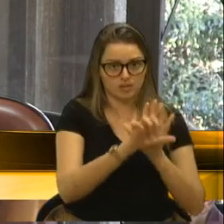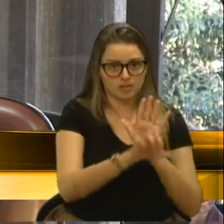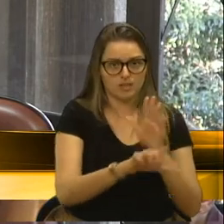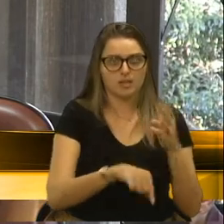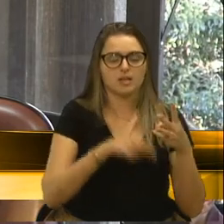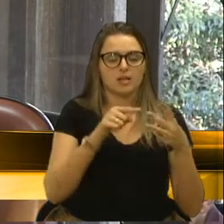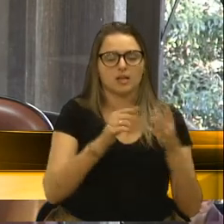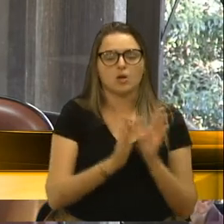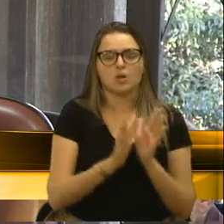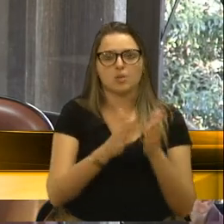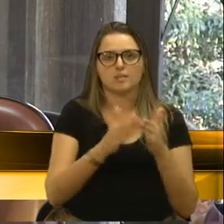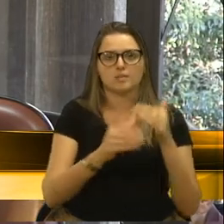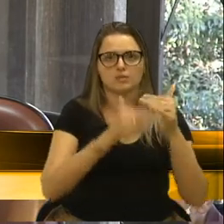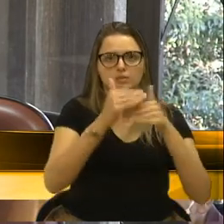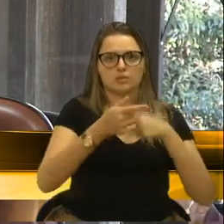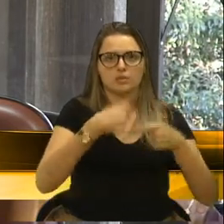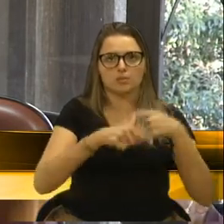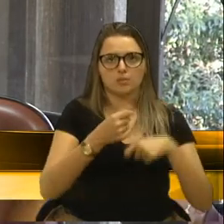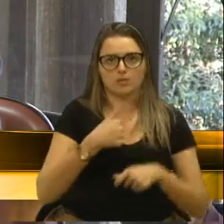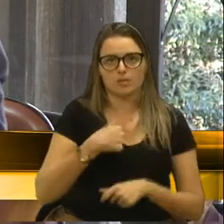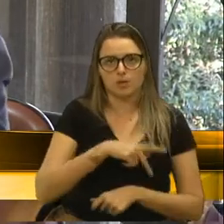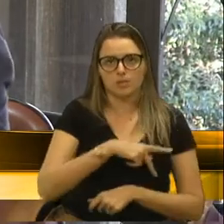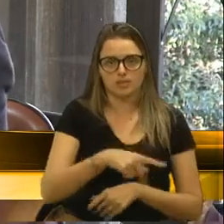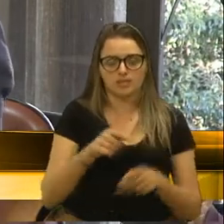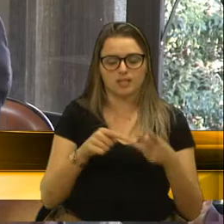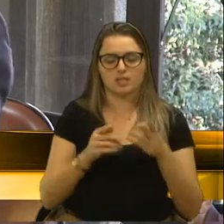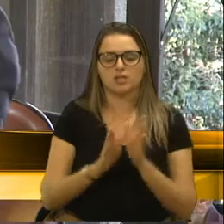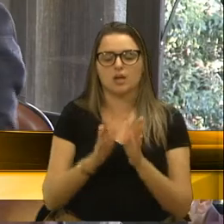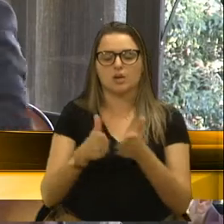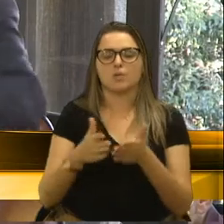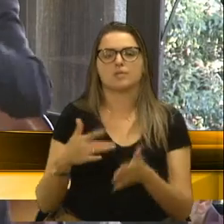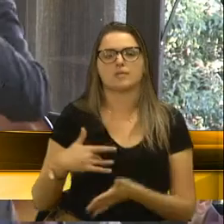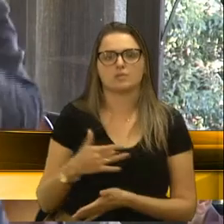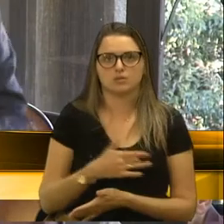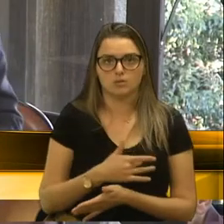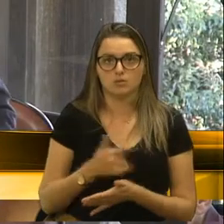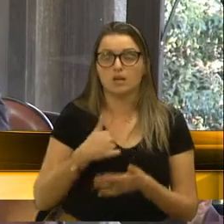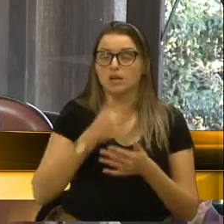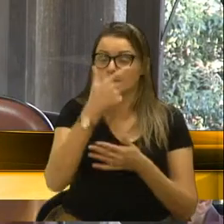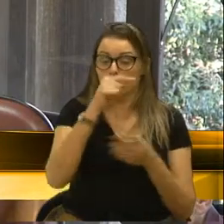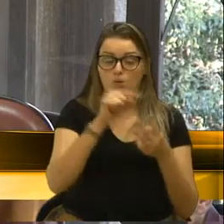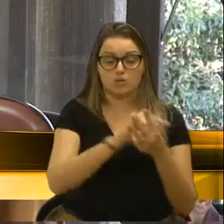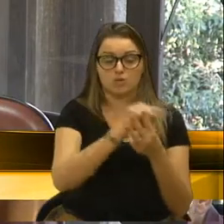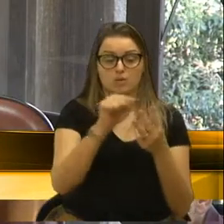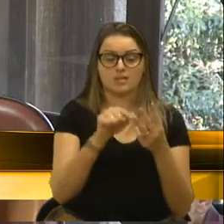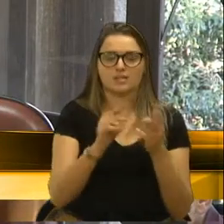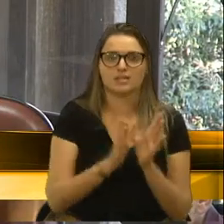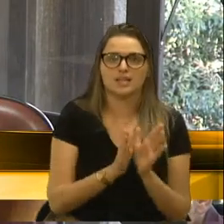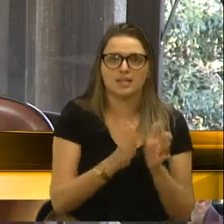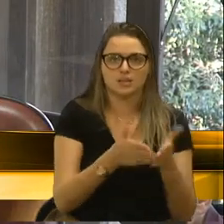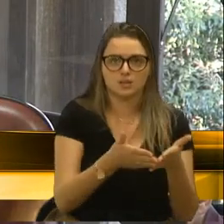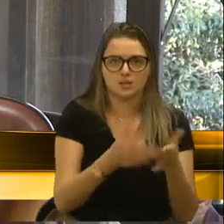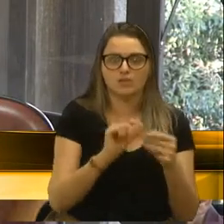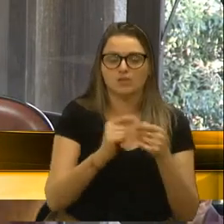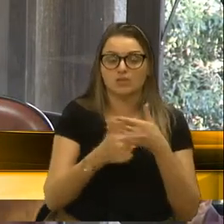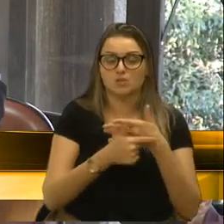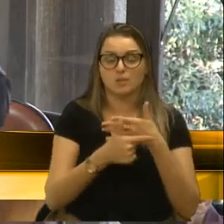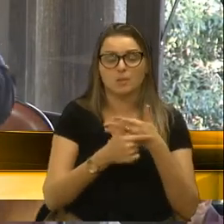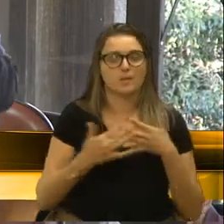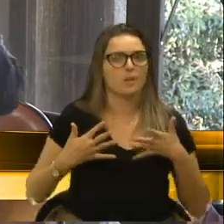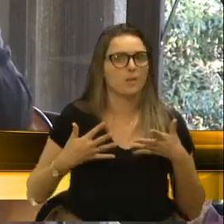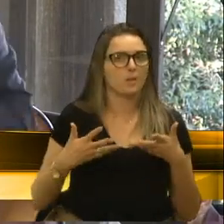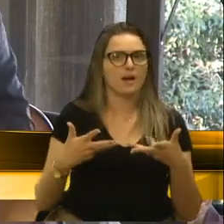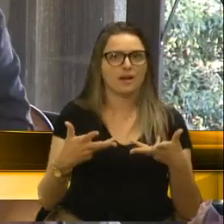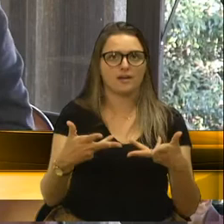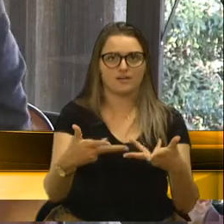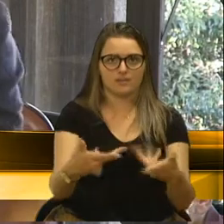presido, Desenvolvimento Econômico, e também a Comissão de Saúde. Acho que todas foram diligentes, todas exerceram um papel maravilhoso.